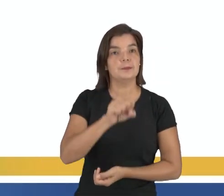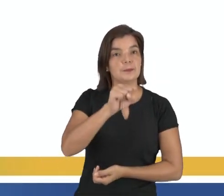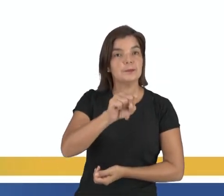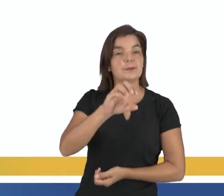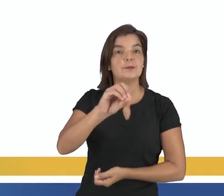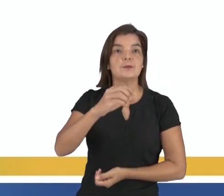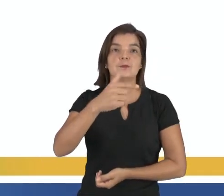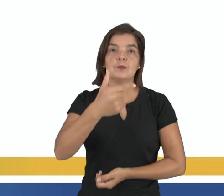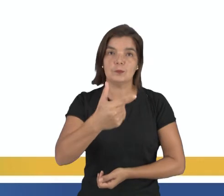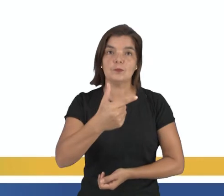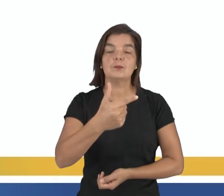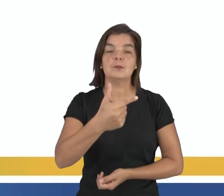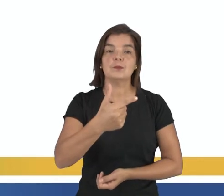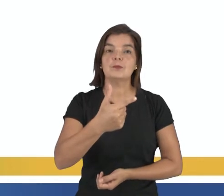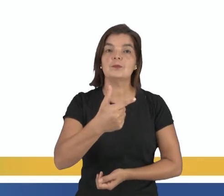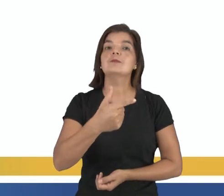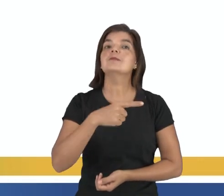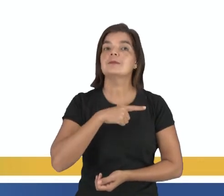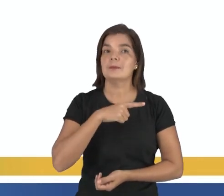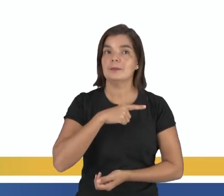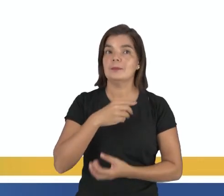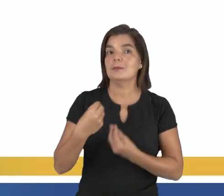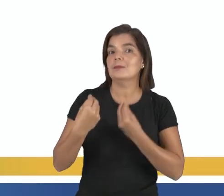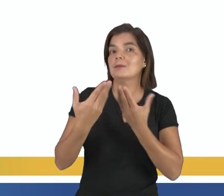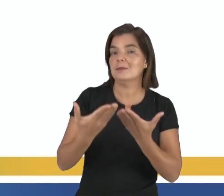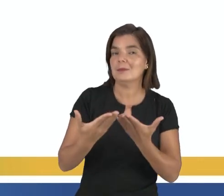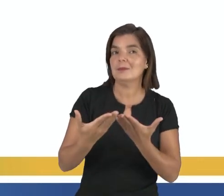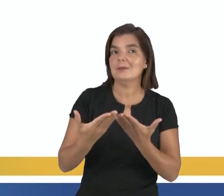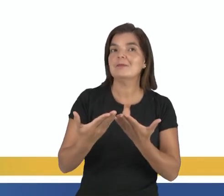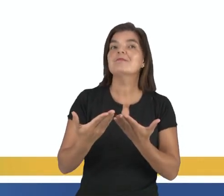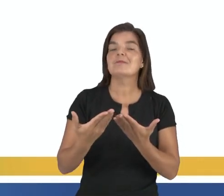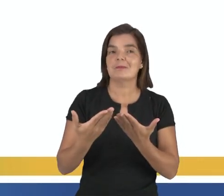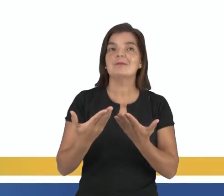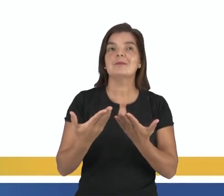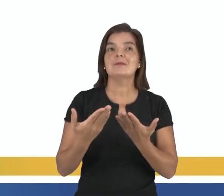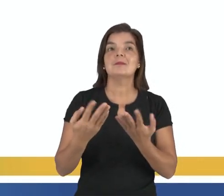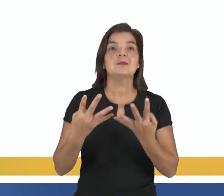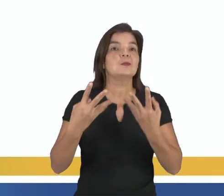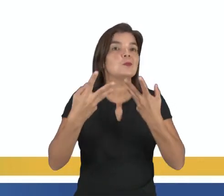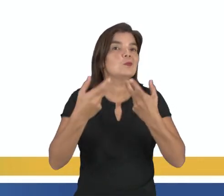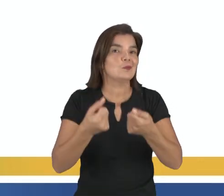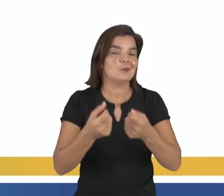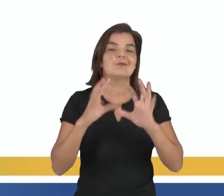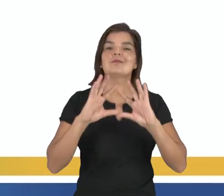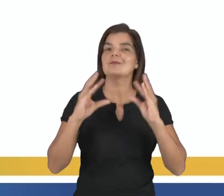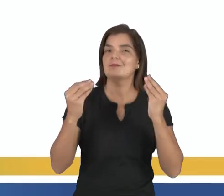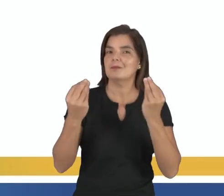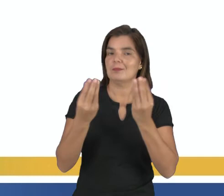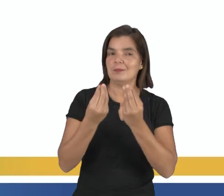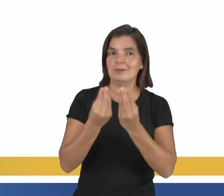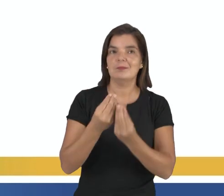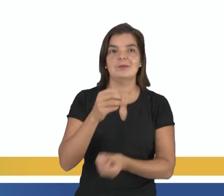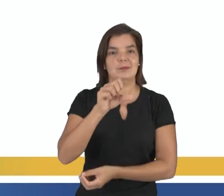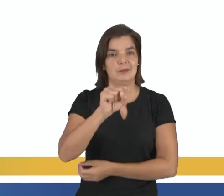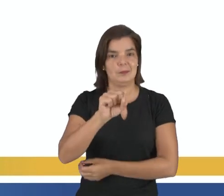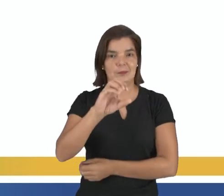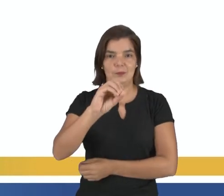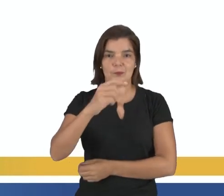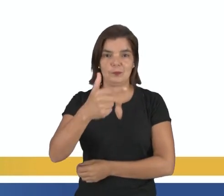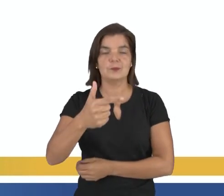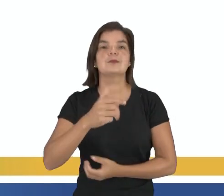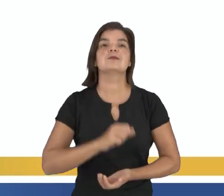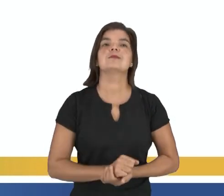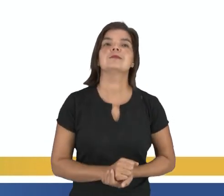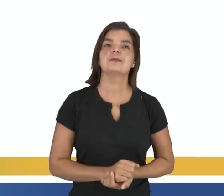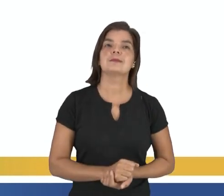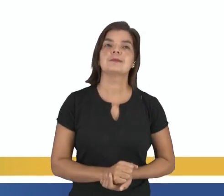enxofre sofreu oxidação. Mas quem é o agente redutor? Toda a substância que ele está presente. Então, é SO2,